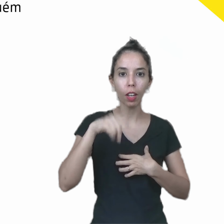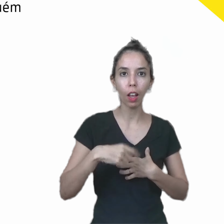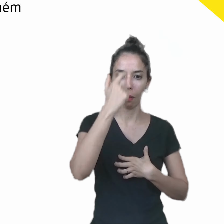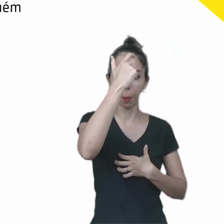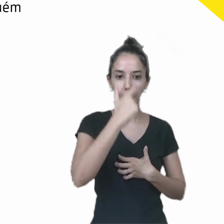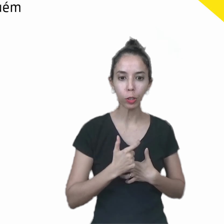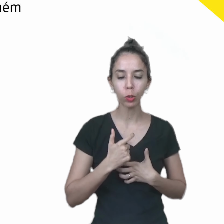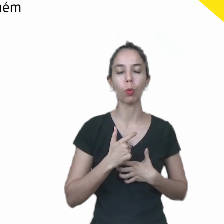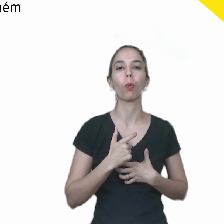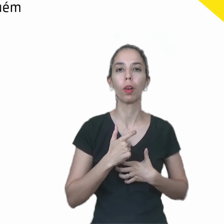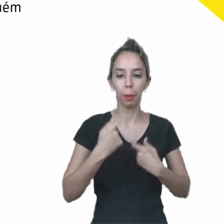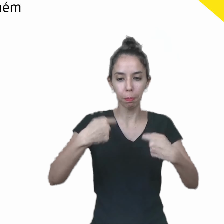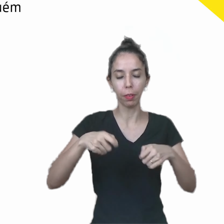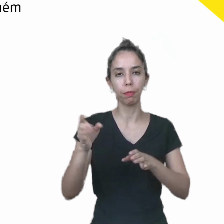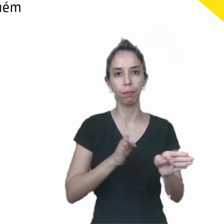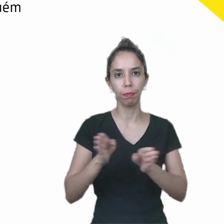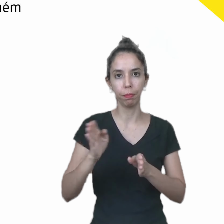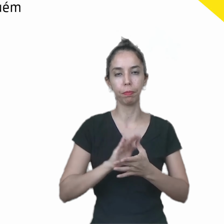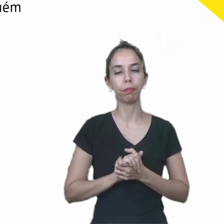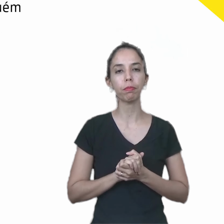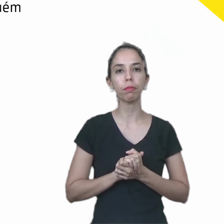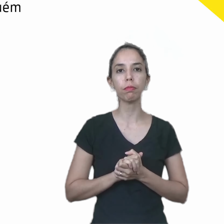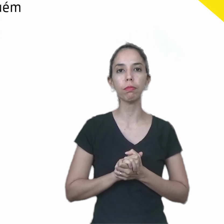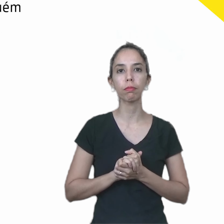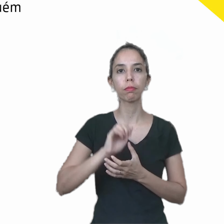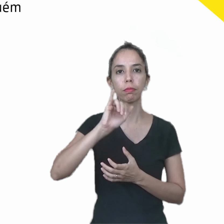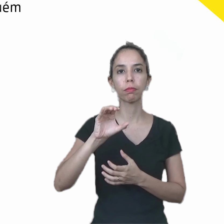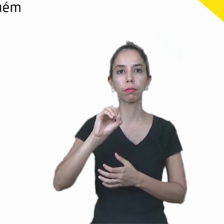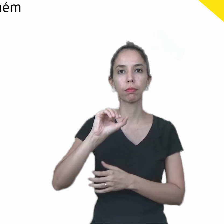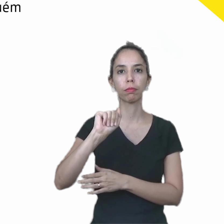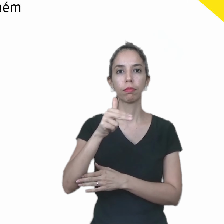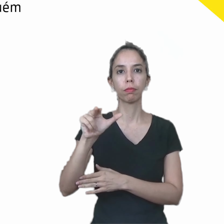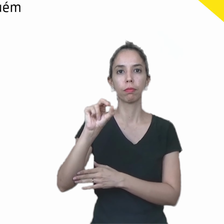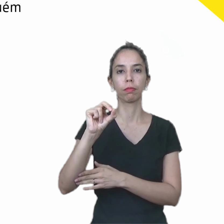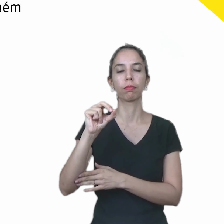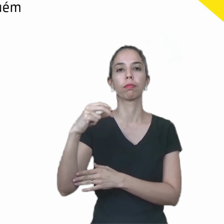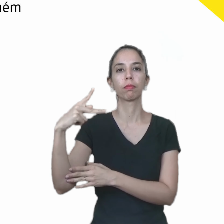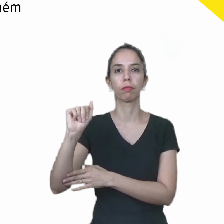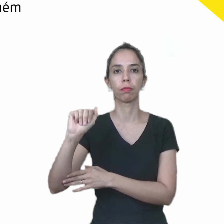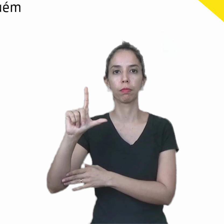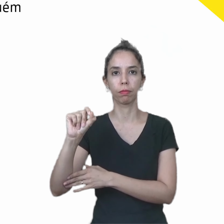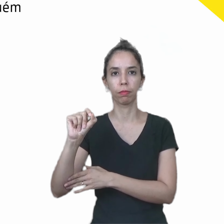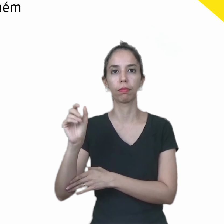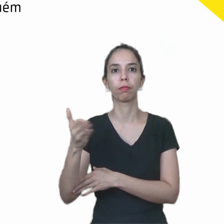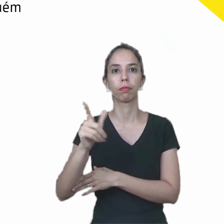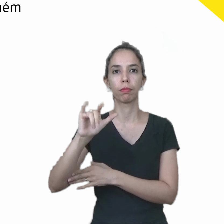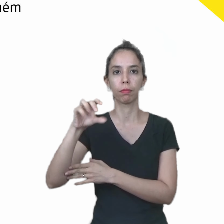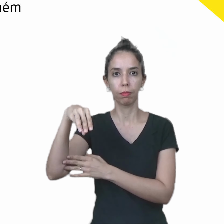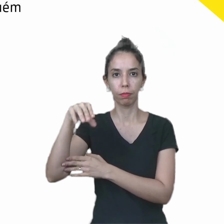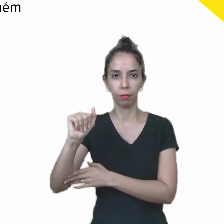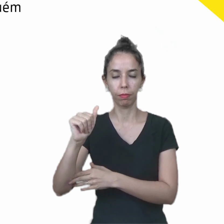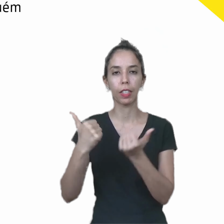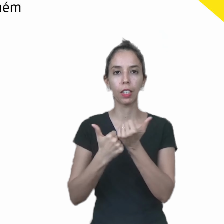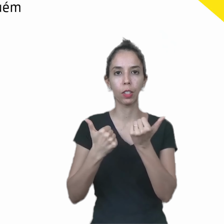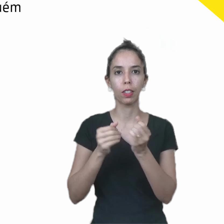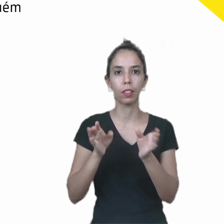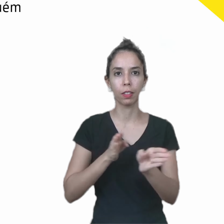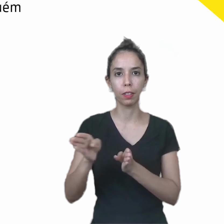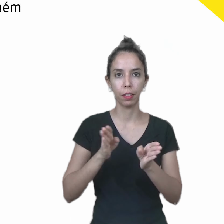com alguém meramente no nível de acessibilidade. João Paulo Lima, Acessoria de Acessibilidade do